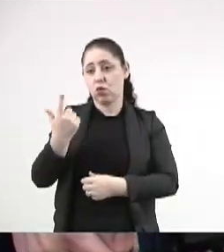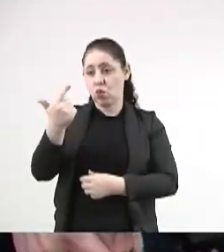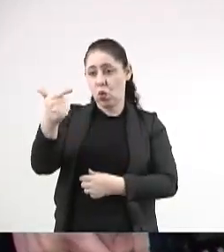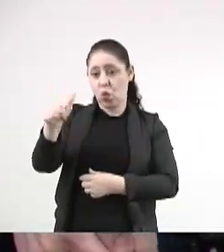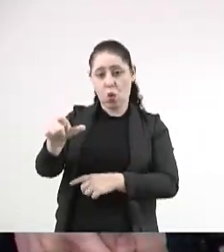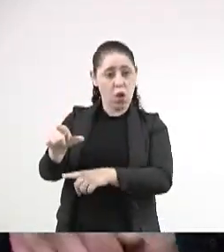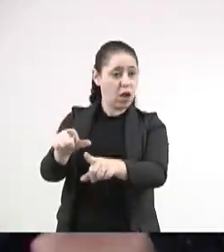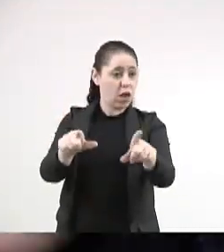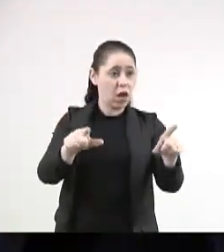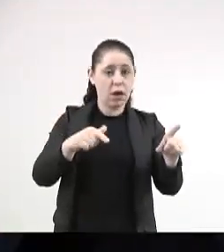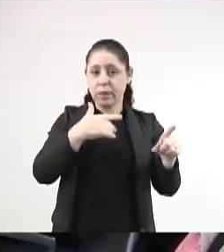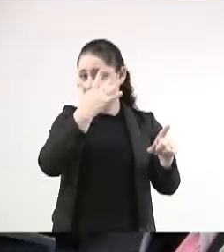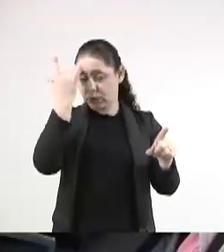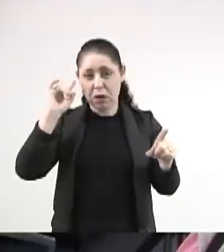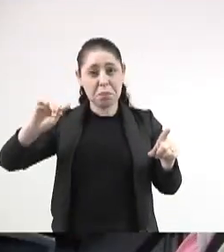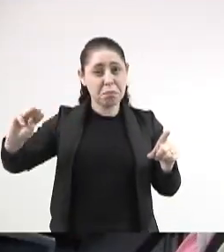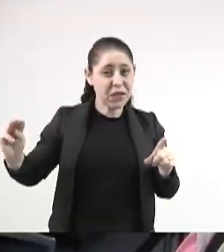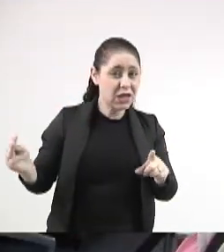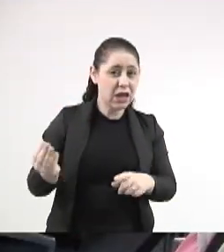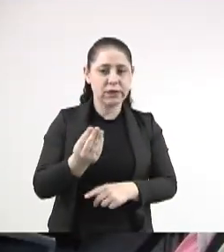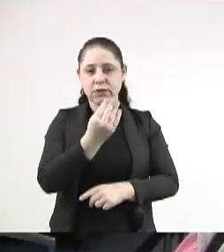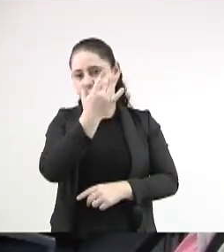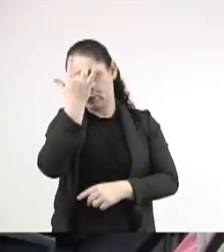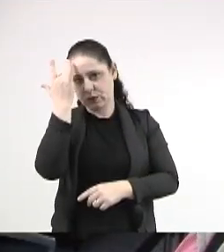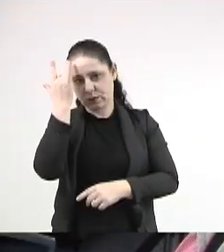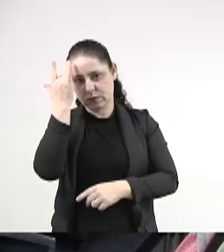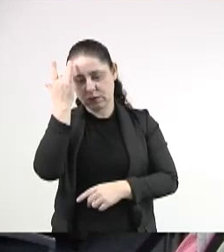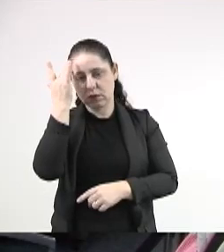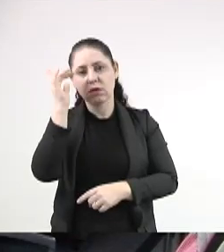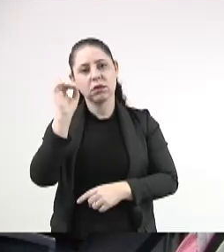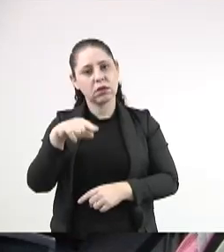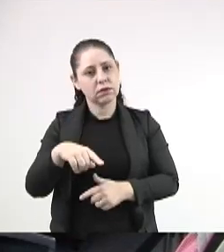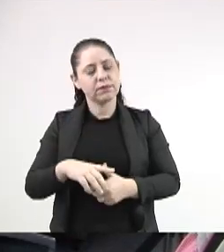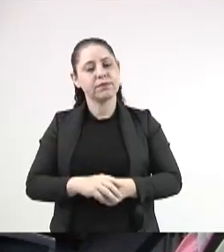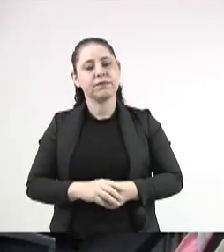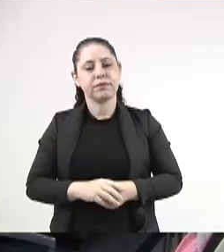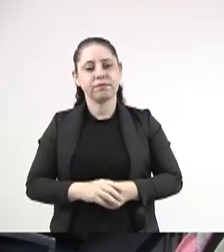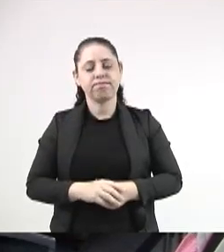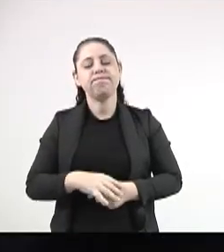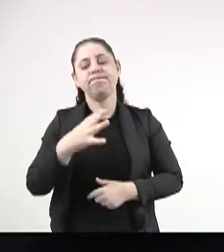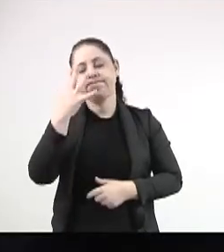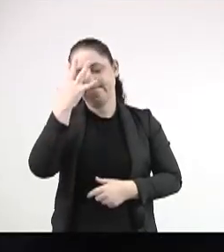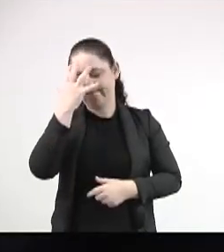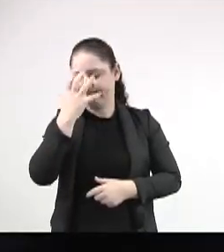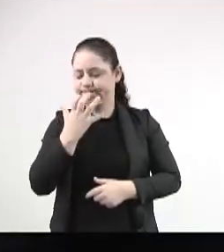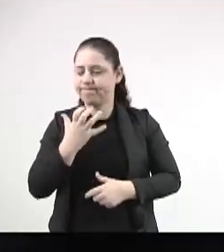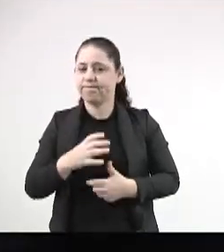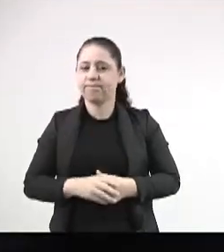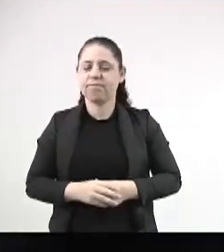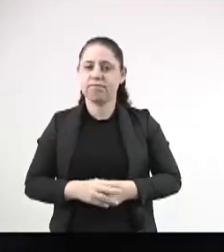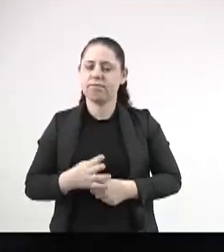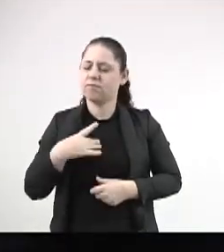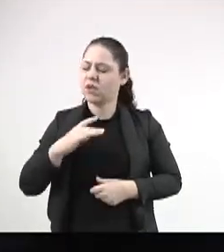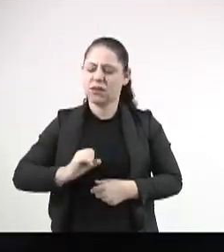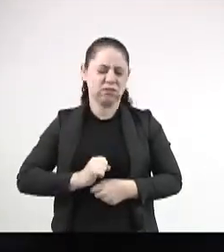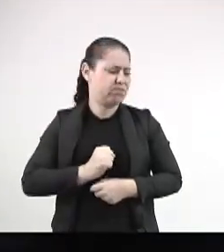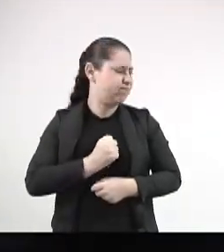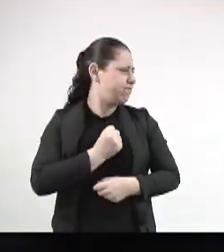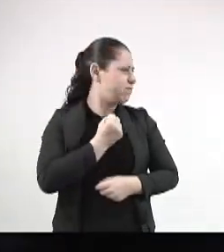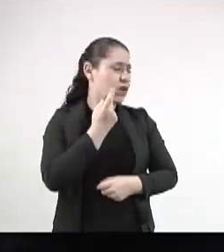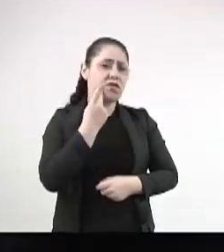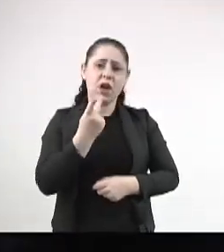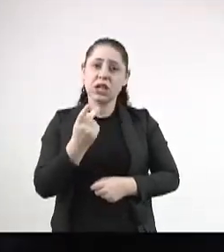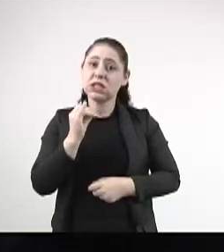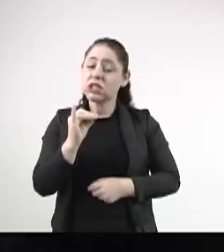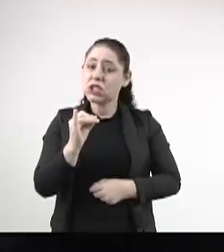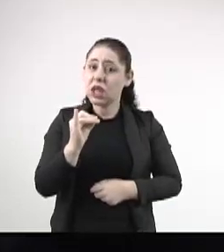de centenas de milhares de pessoas. E isso é muito sério. Fica aqui a minha indignação e eu quero dizer que se